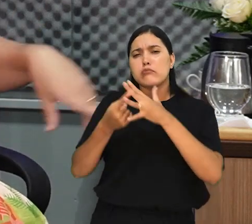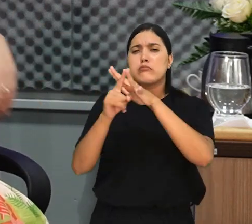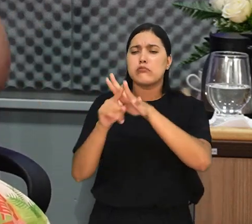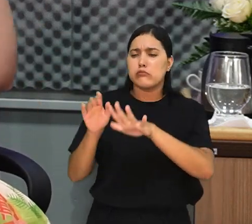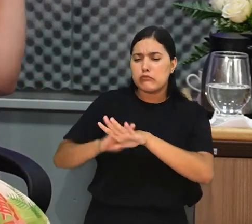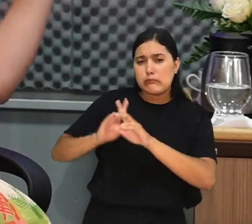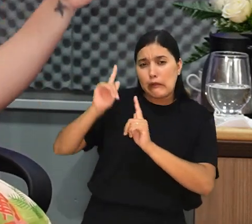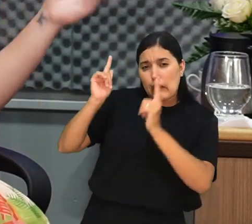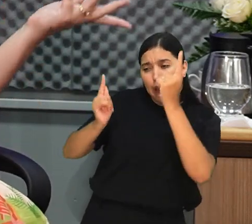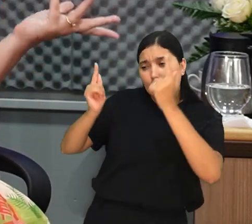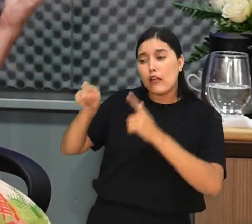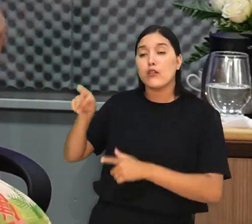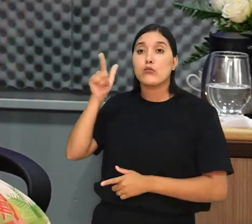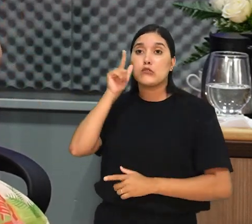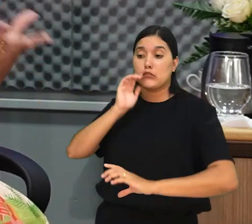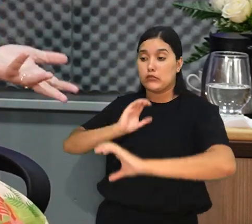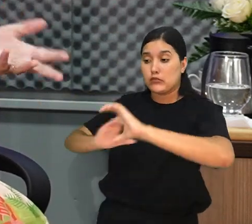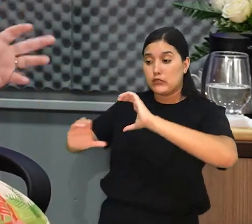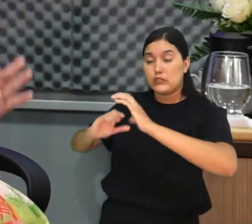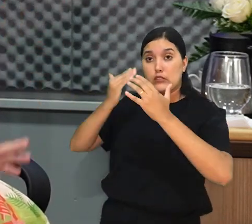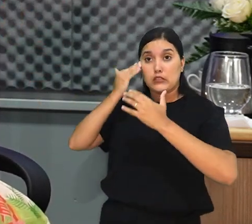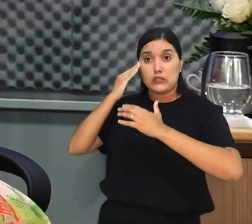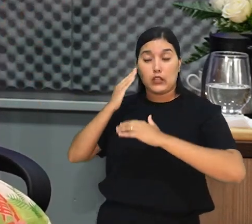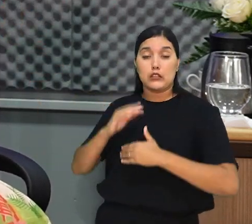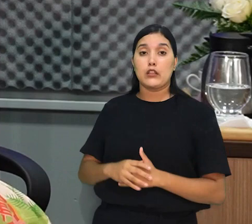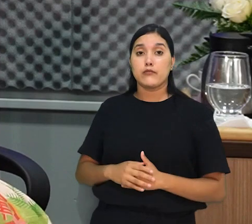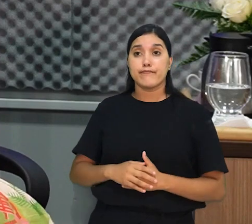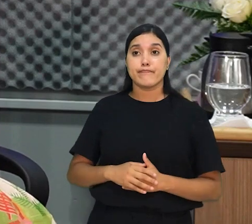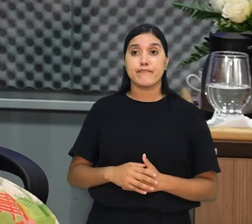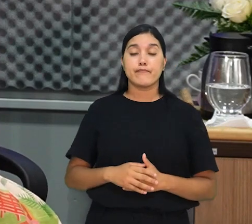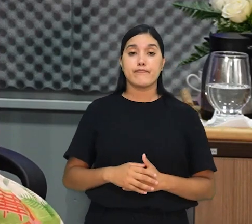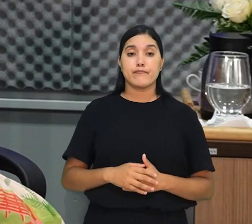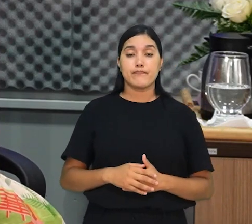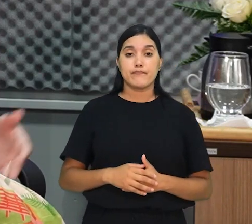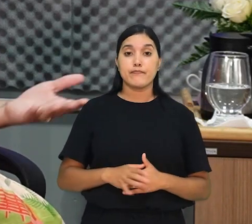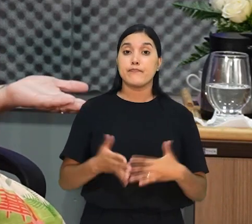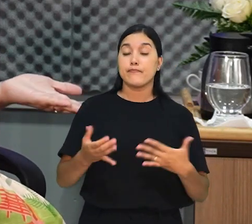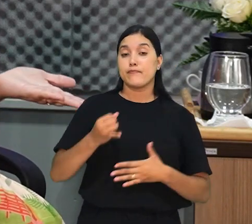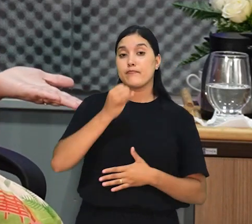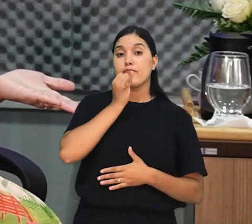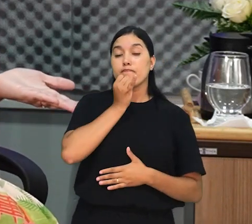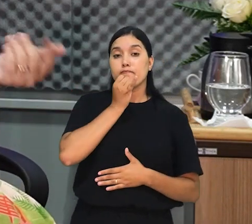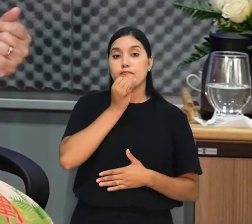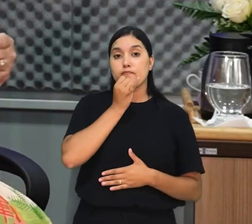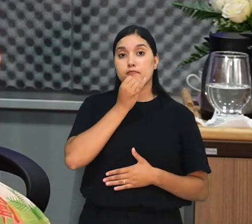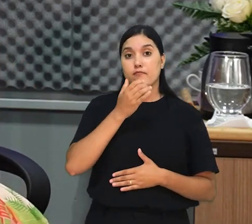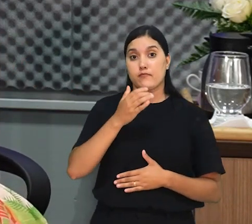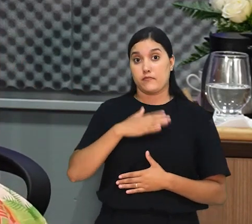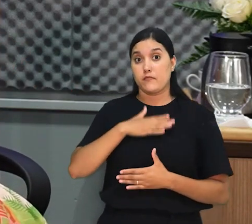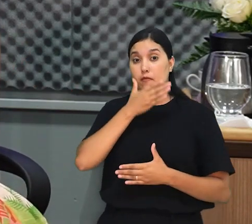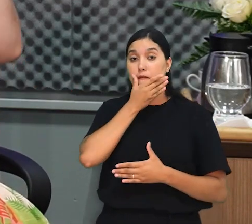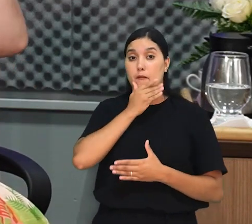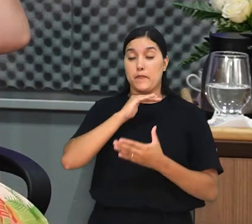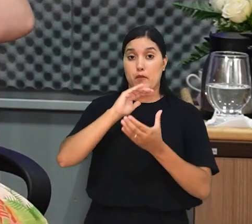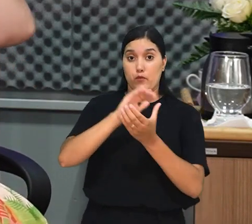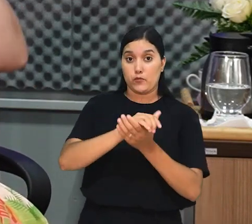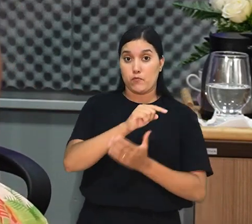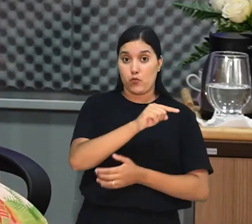gesticulando aqui, fazendo mímica ali, para ele poder entender. Então, por exemplo, no caso do